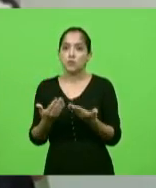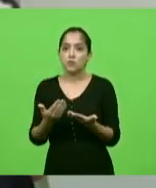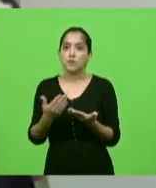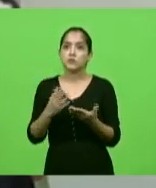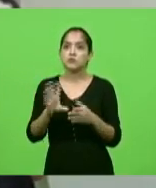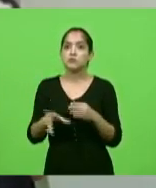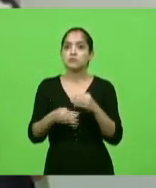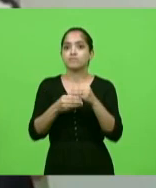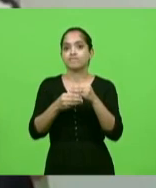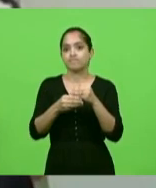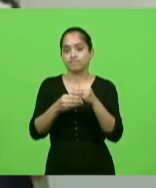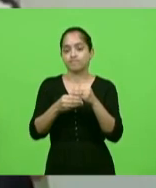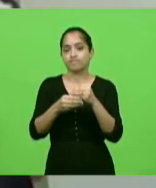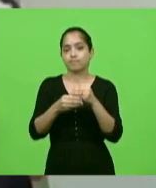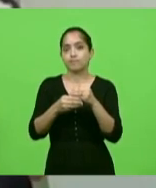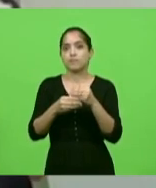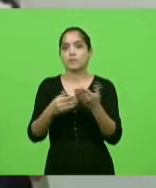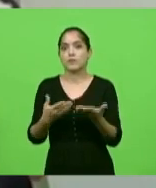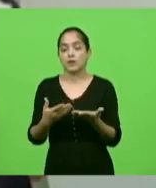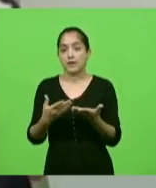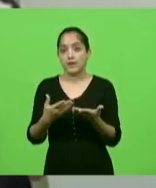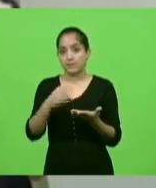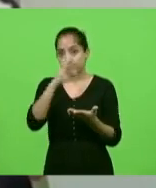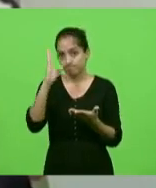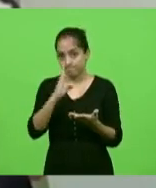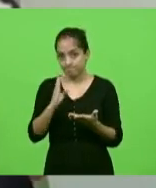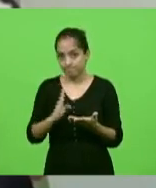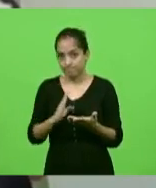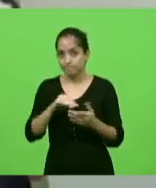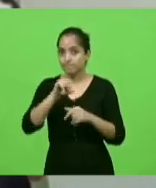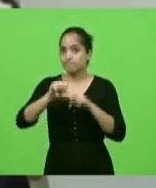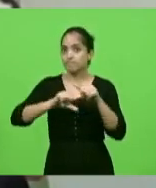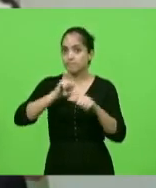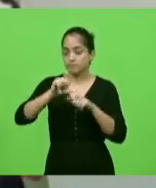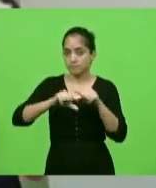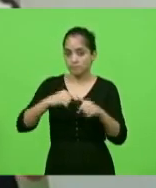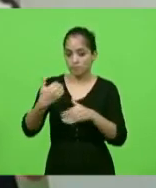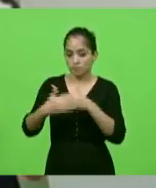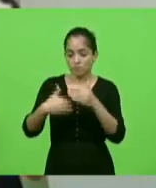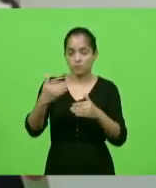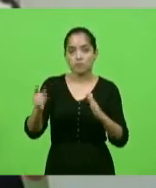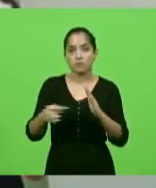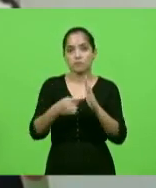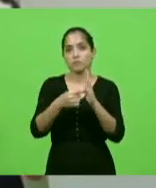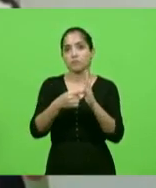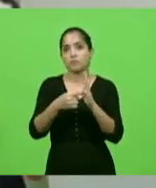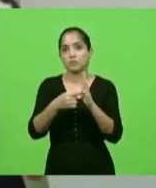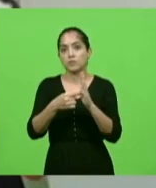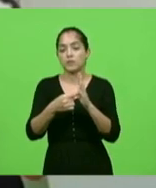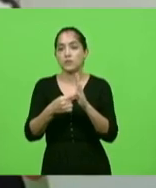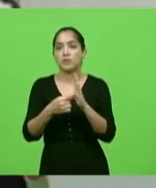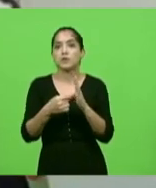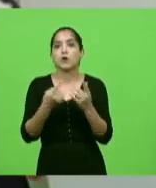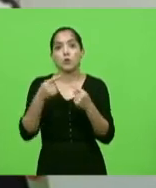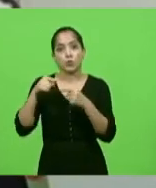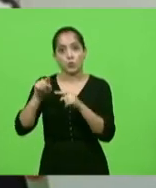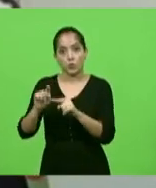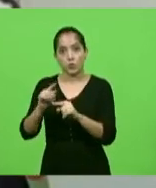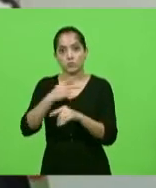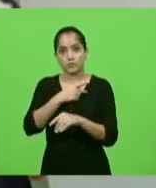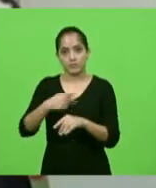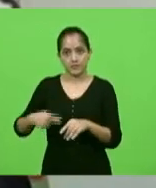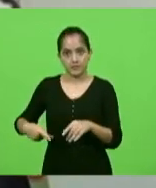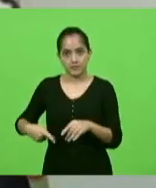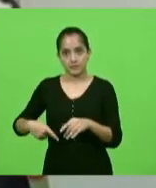medida incorporada à ordem jurídica brasileira dessa forma modificá-lo estando em curso a denúncia contra o